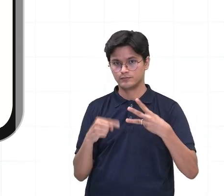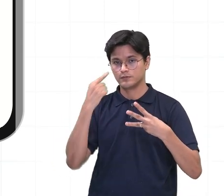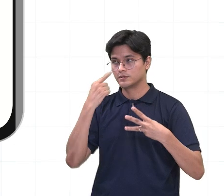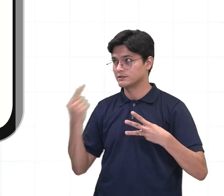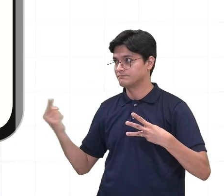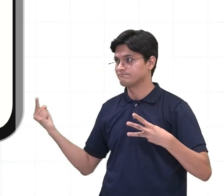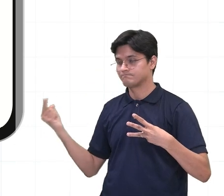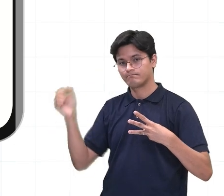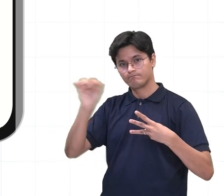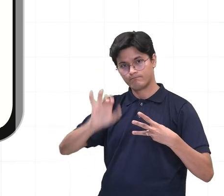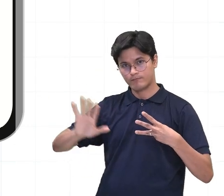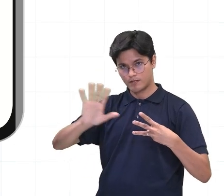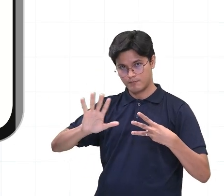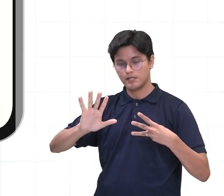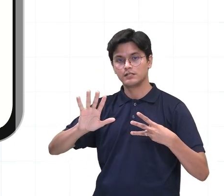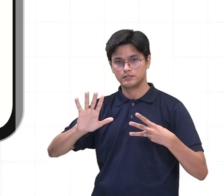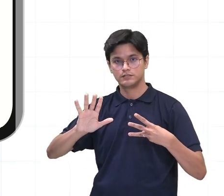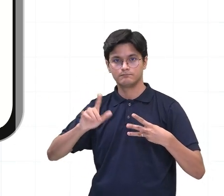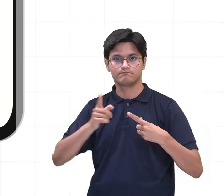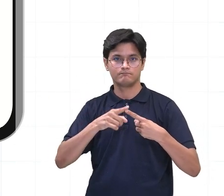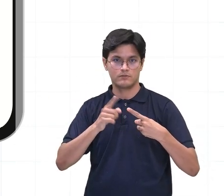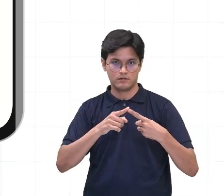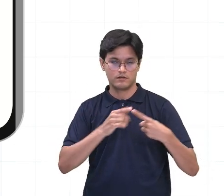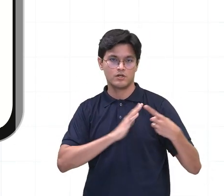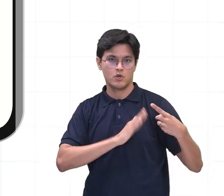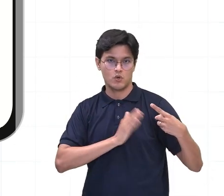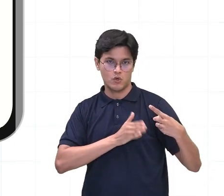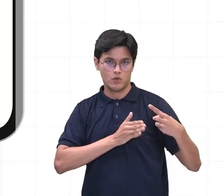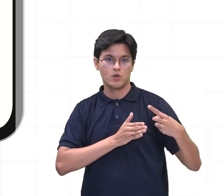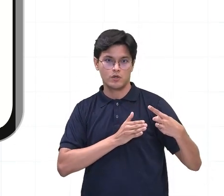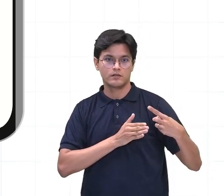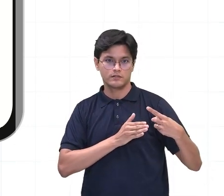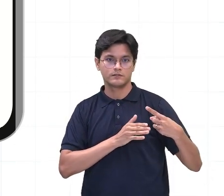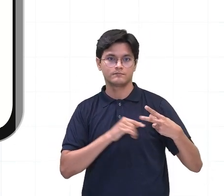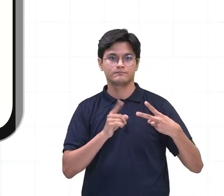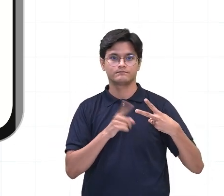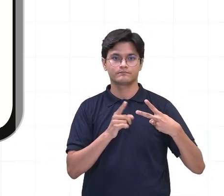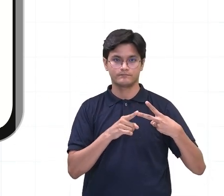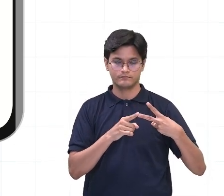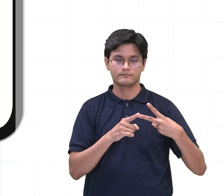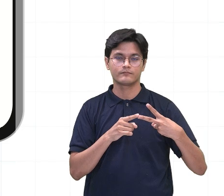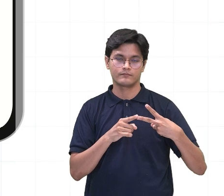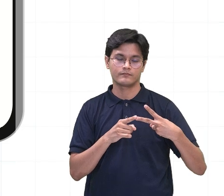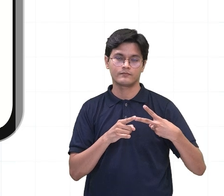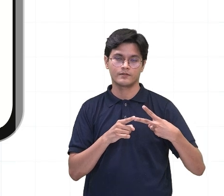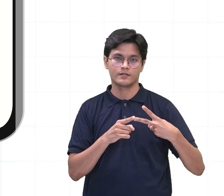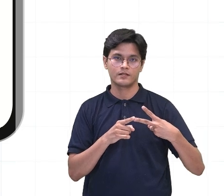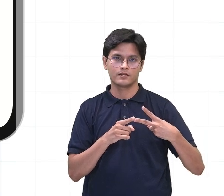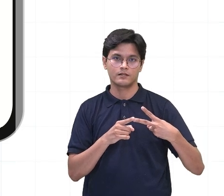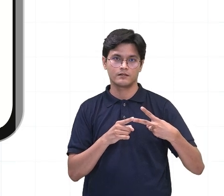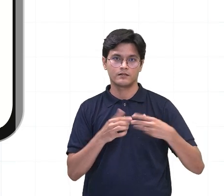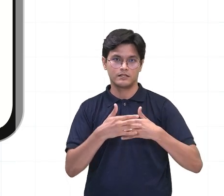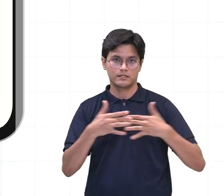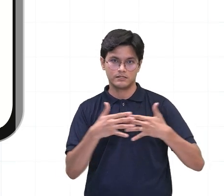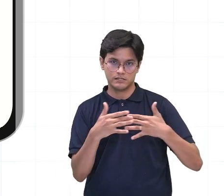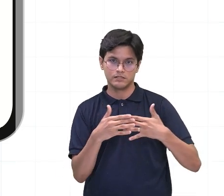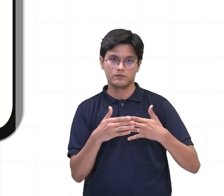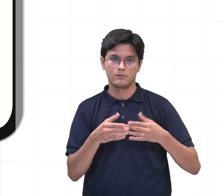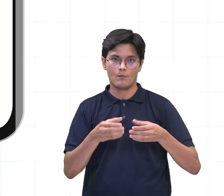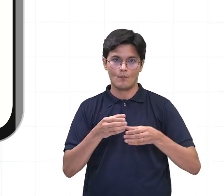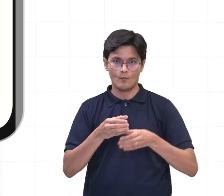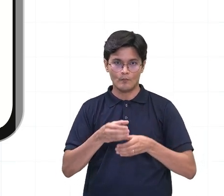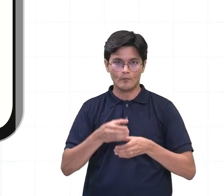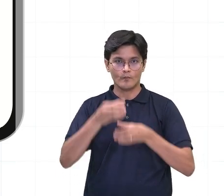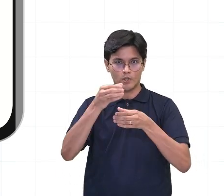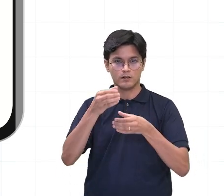imagem o tecido muscular cardíaco, estriado cardíaco. Logo abaixo, o tecido muscular liso. E lá